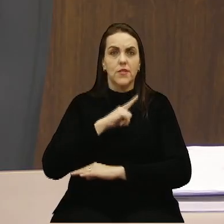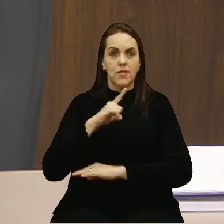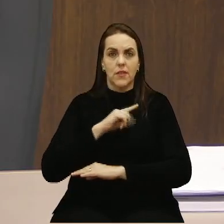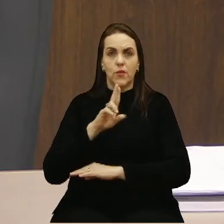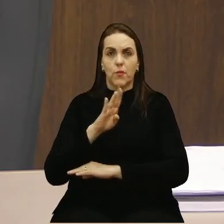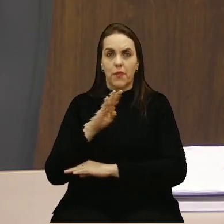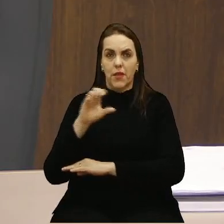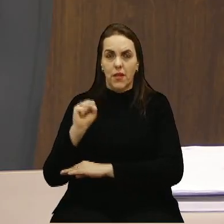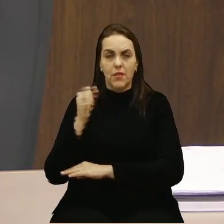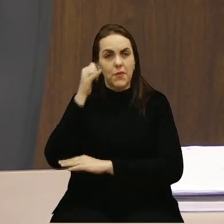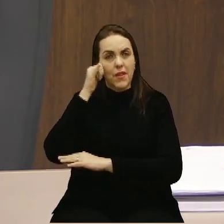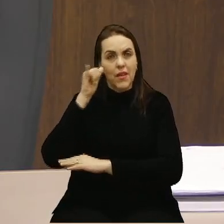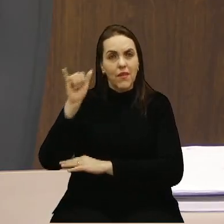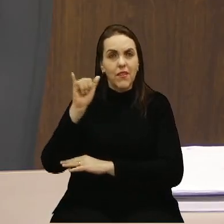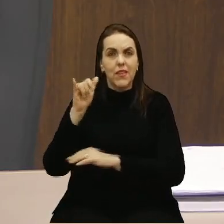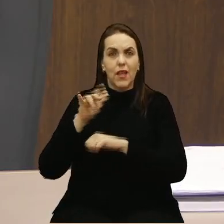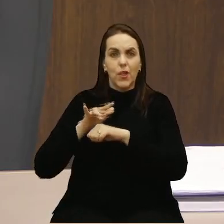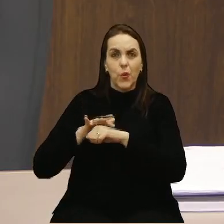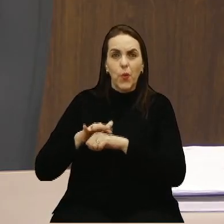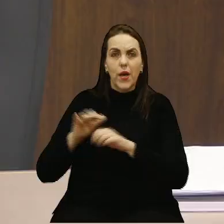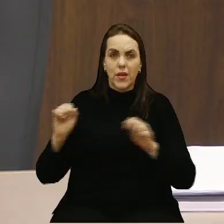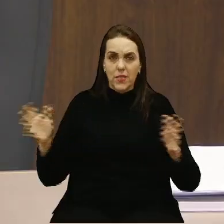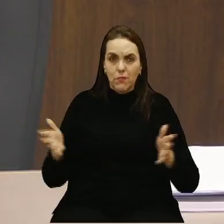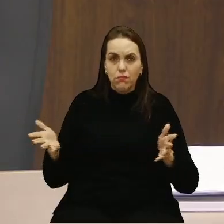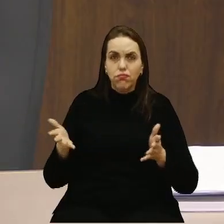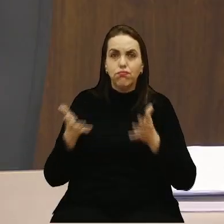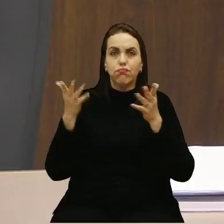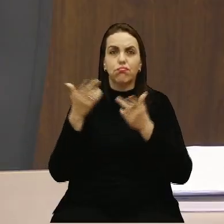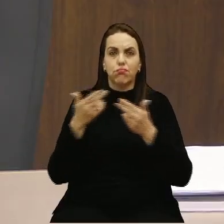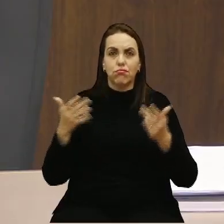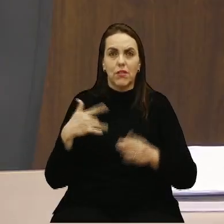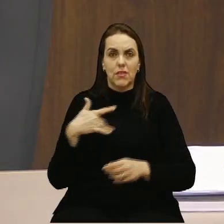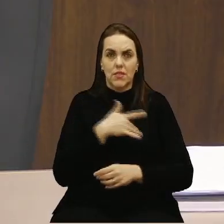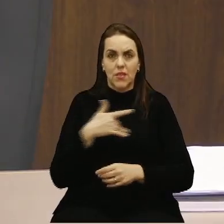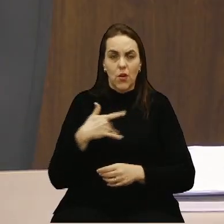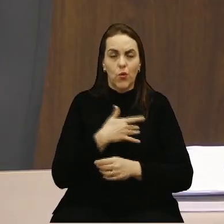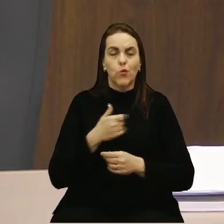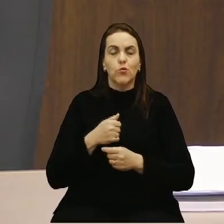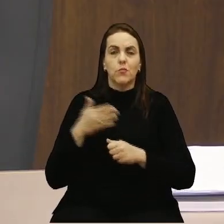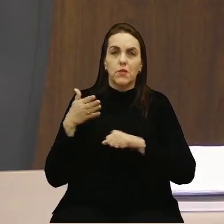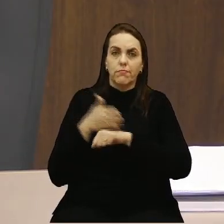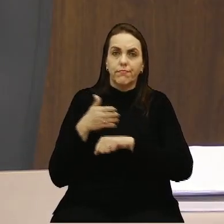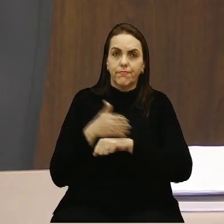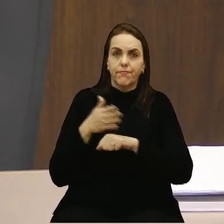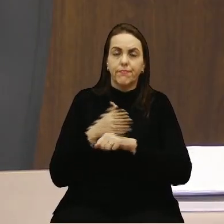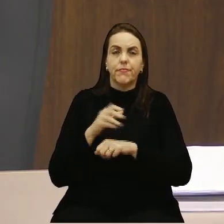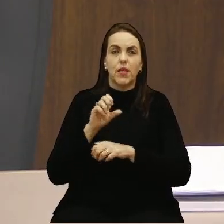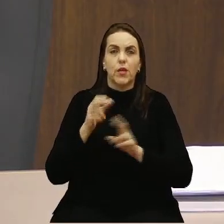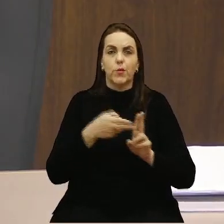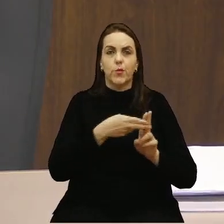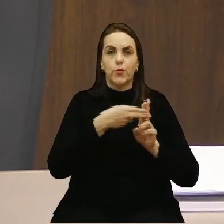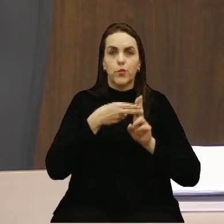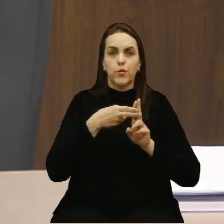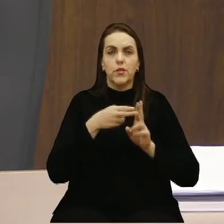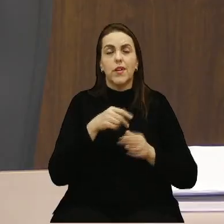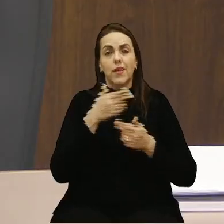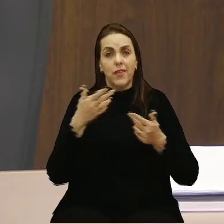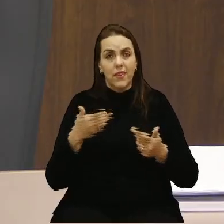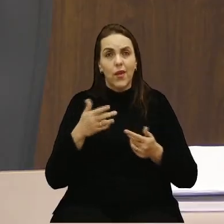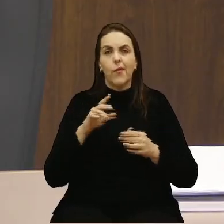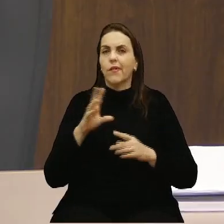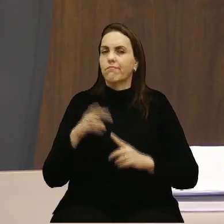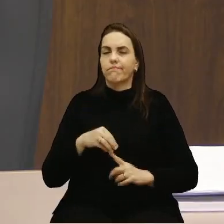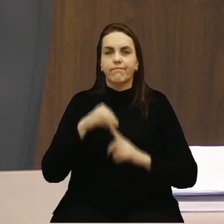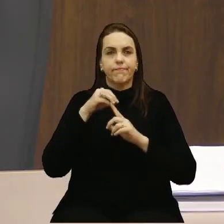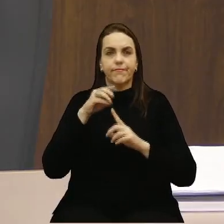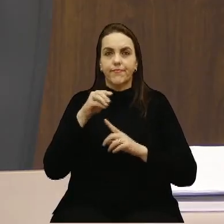para a prevenção da saúde, para a promoção da saúde e para ser a porta de entrada do Sistema Único de Saúde. Então, é essencial